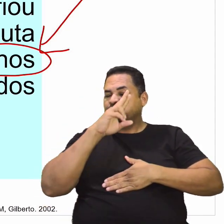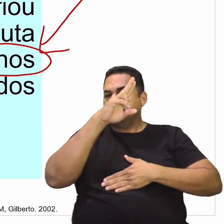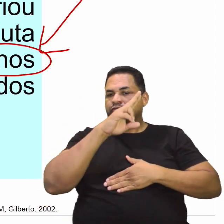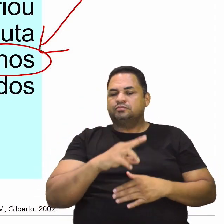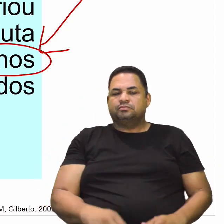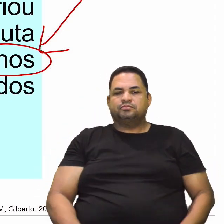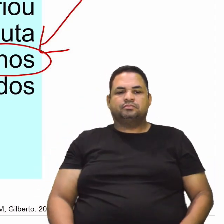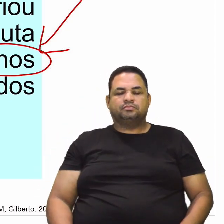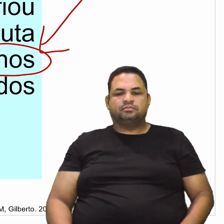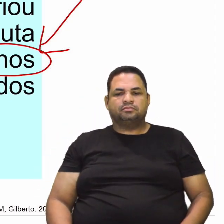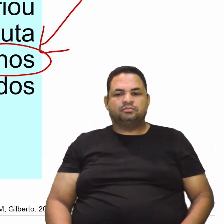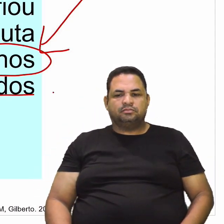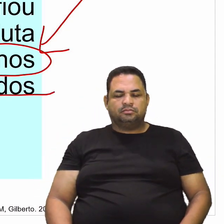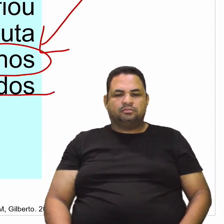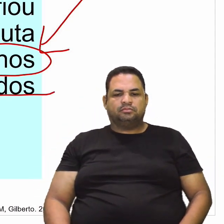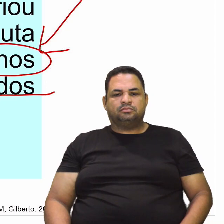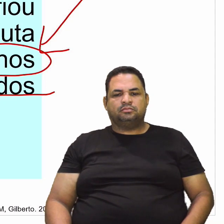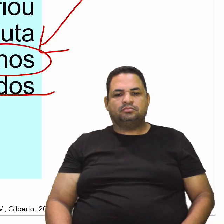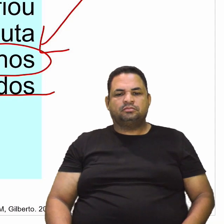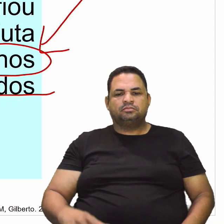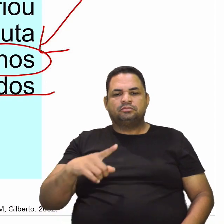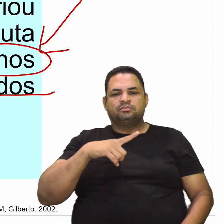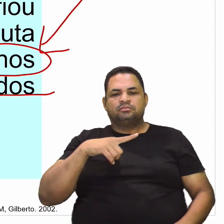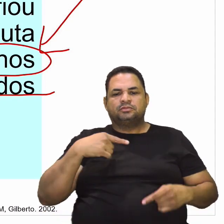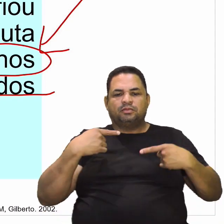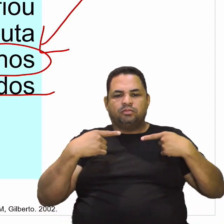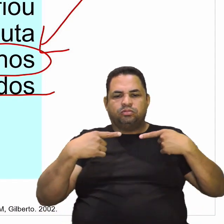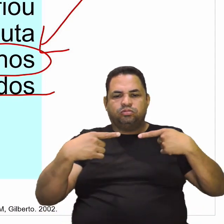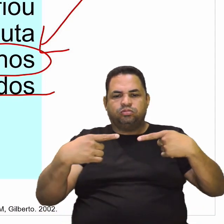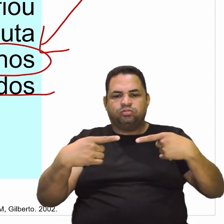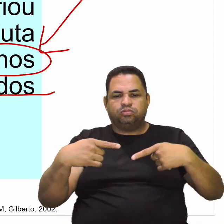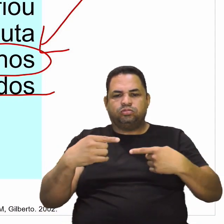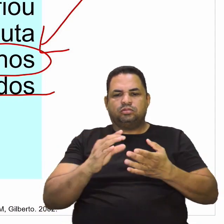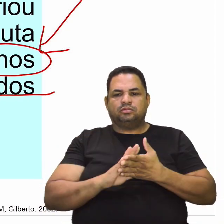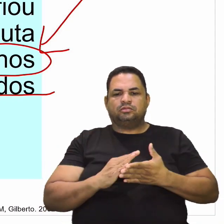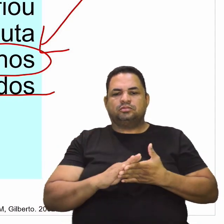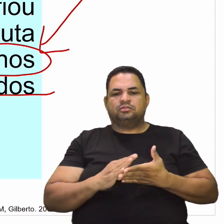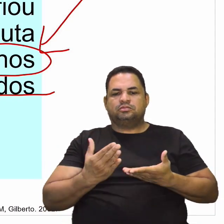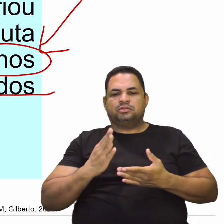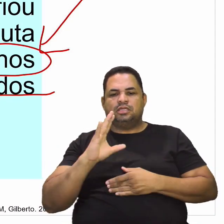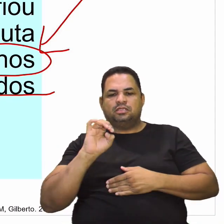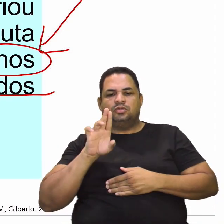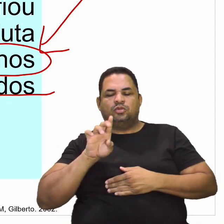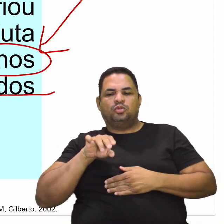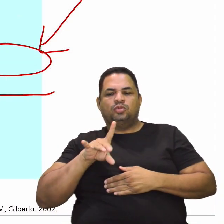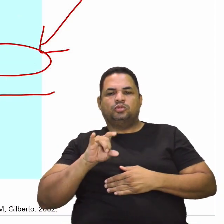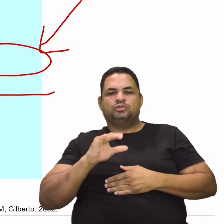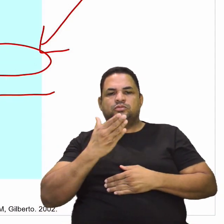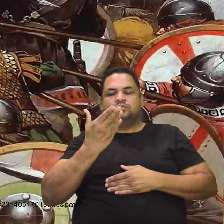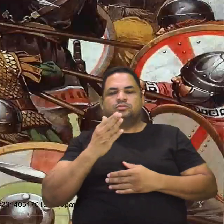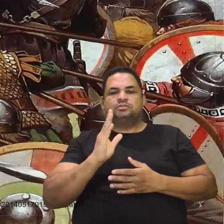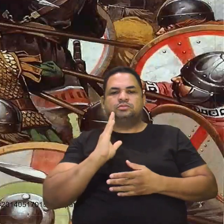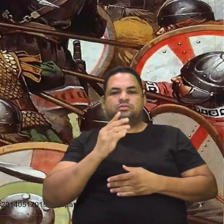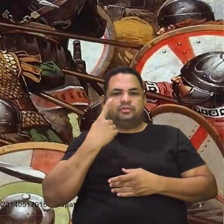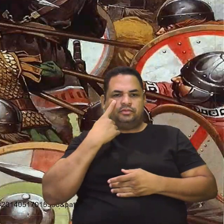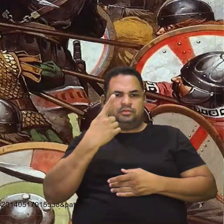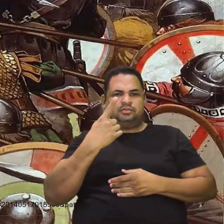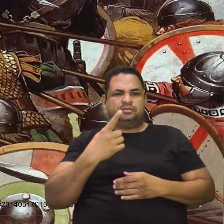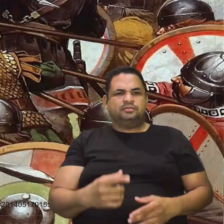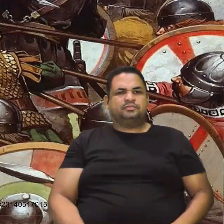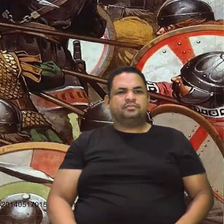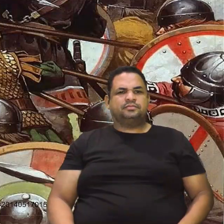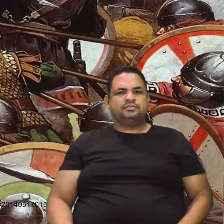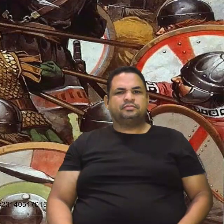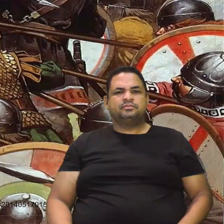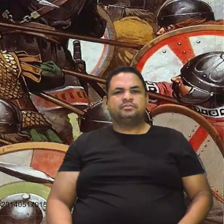Esse povo vai ter esse confronto aqui na Batalha de Catalunhos, que é essa que vocês viram agora há pouco aqui,